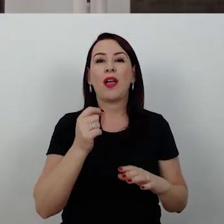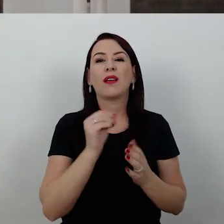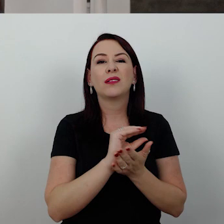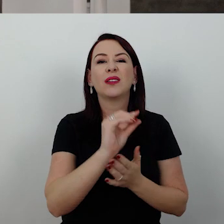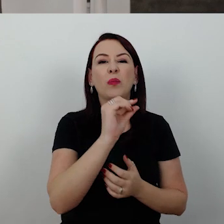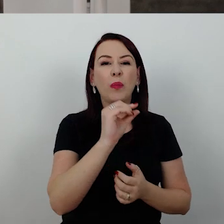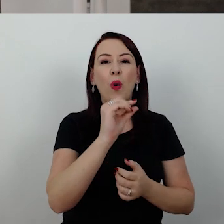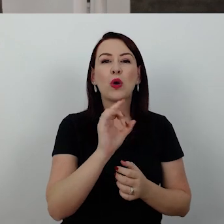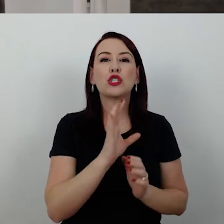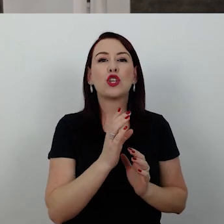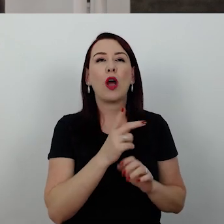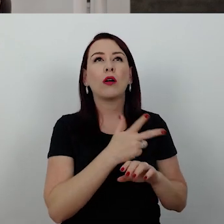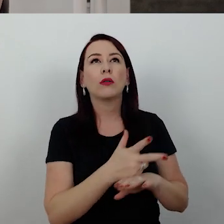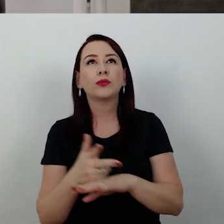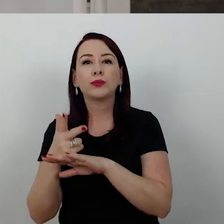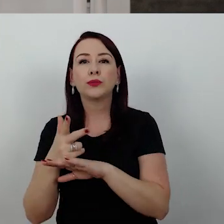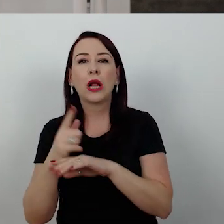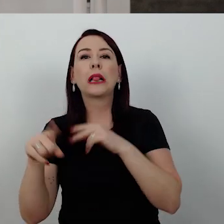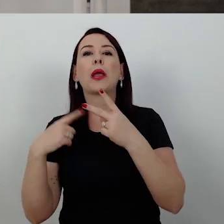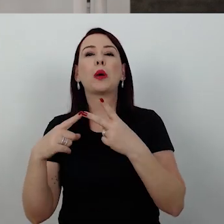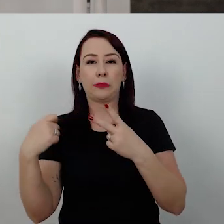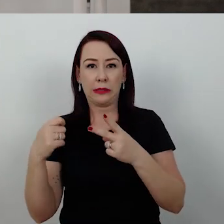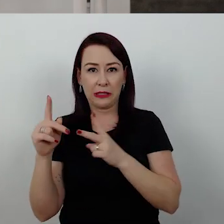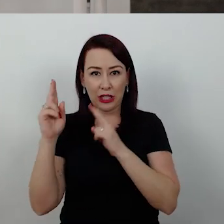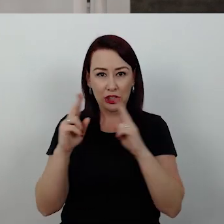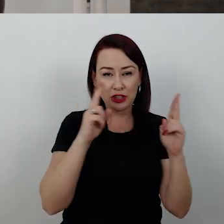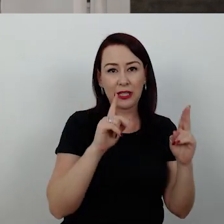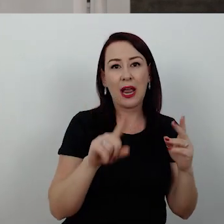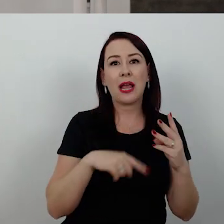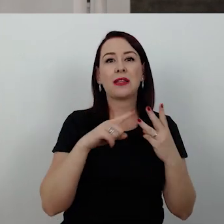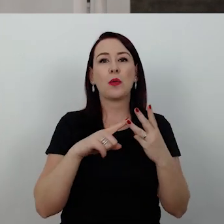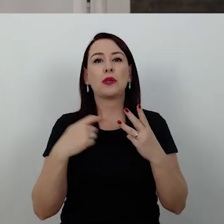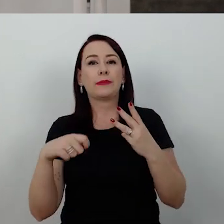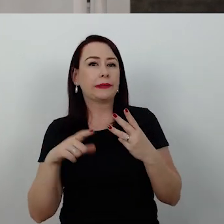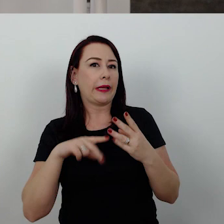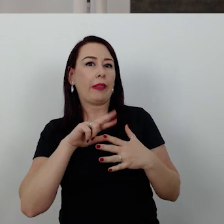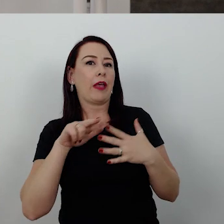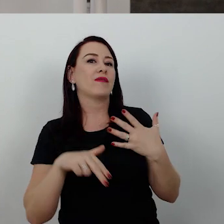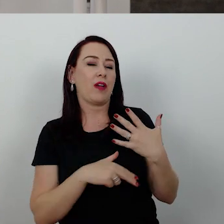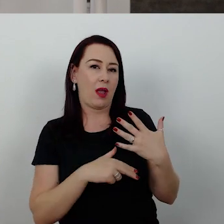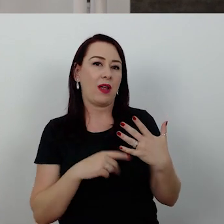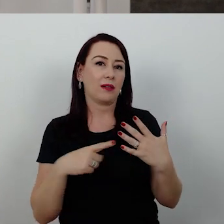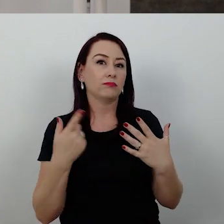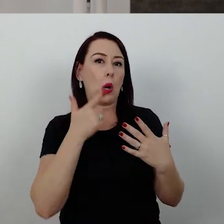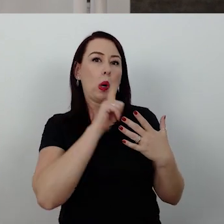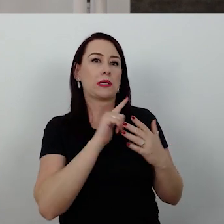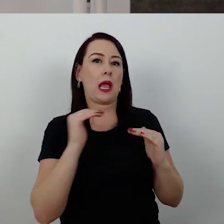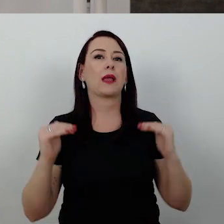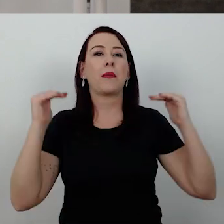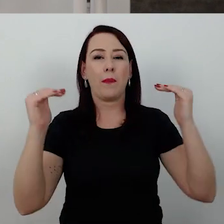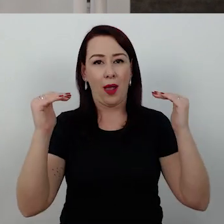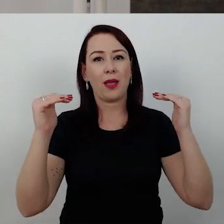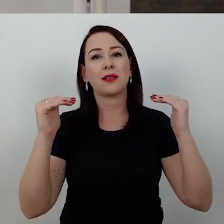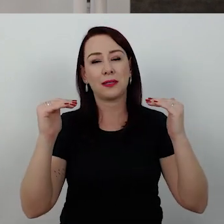muito baixo para a gente ter só produções muito pequenas e muito pequenas, porque é uma possibilidade também da gente fomentar uma produção maior